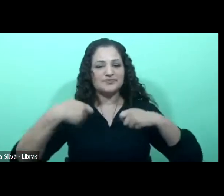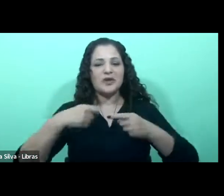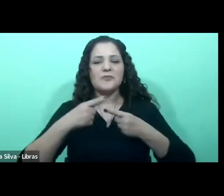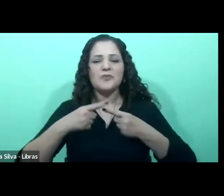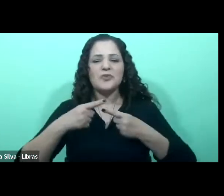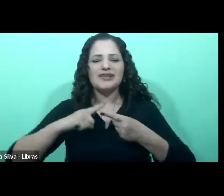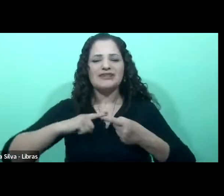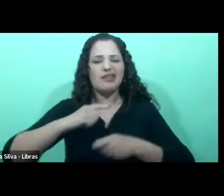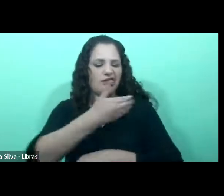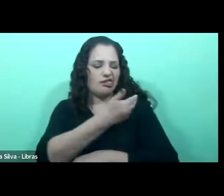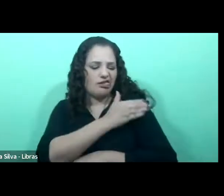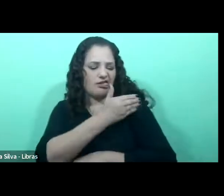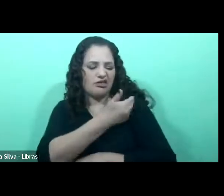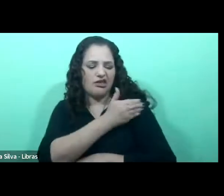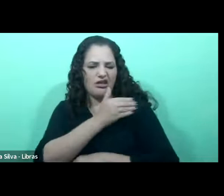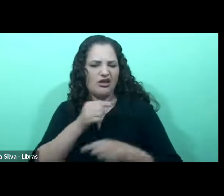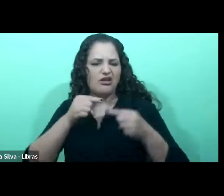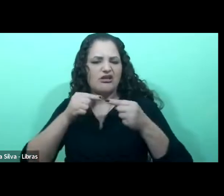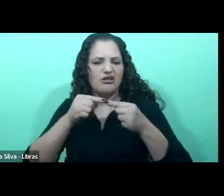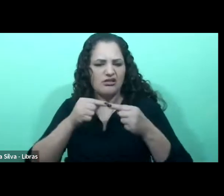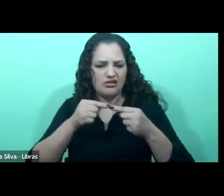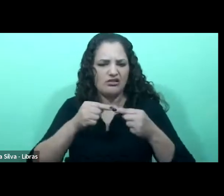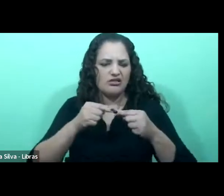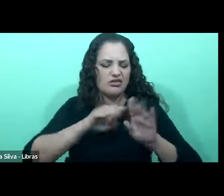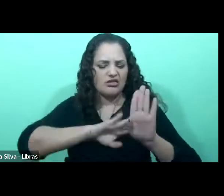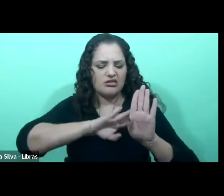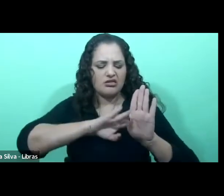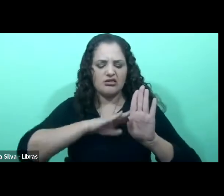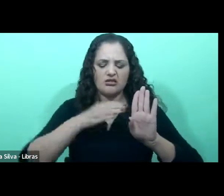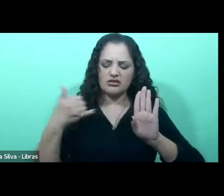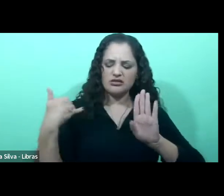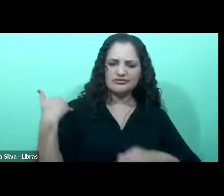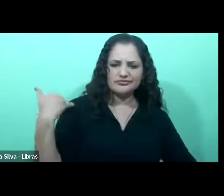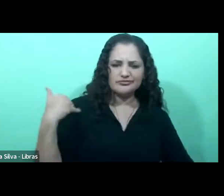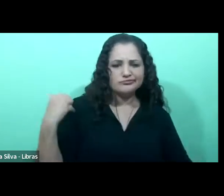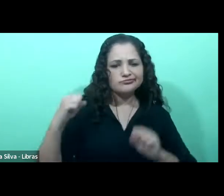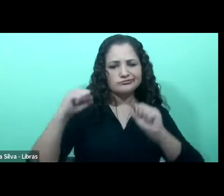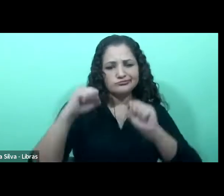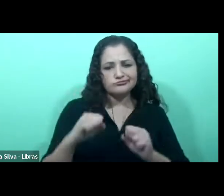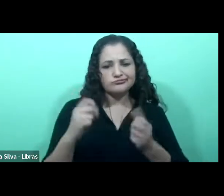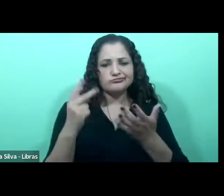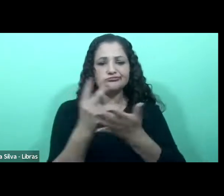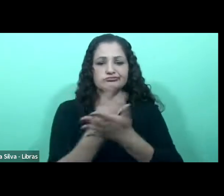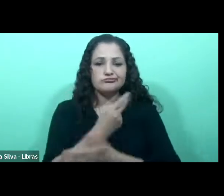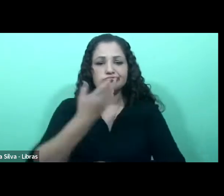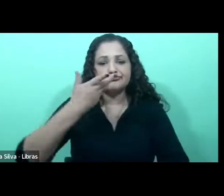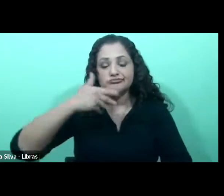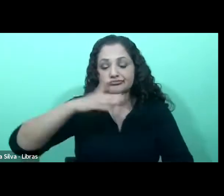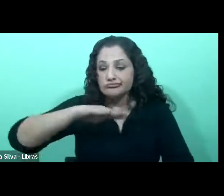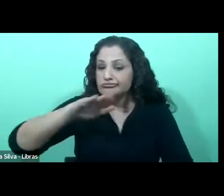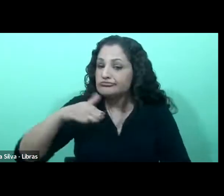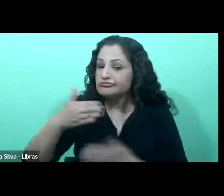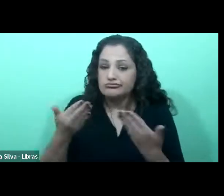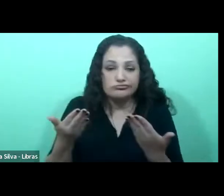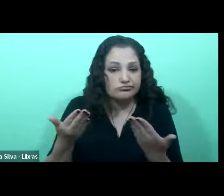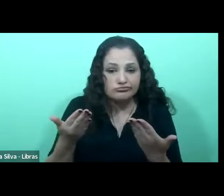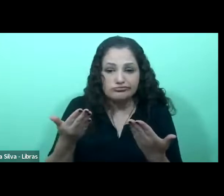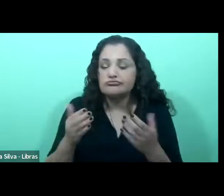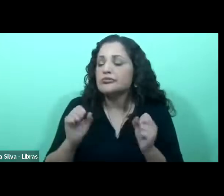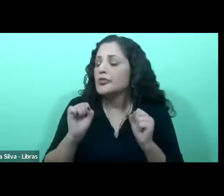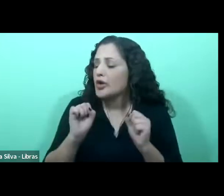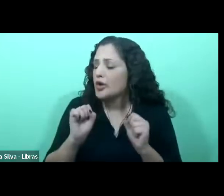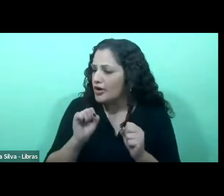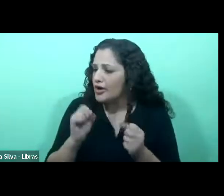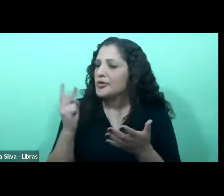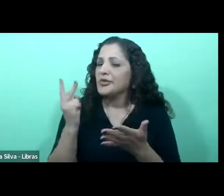preconceito que vem relacionado ao viés da idade. Pode acontecer com crianças, com crianças acontece